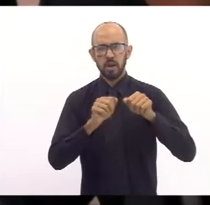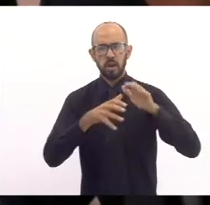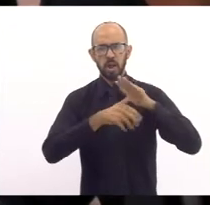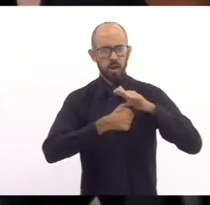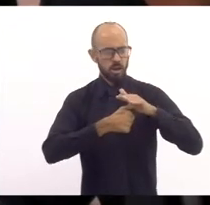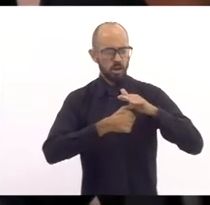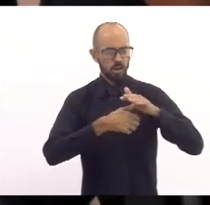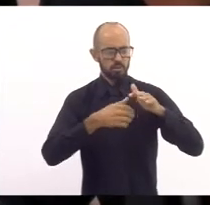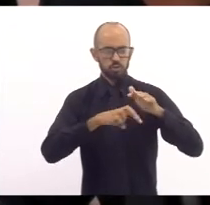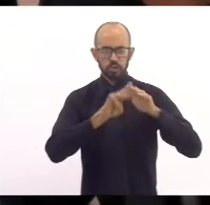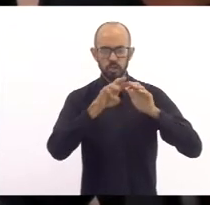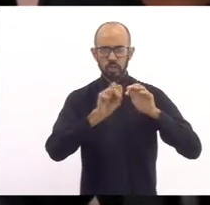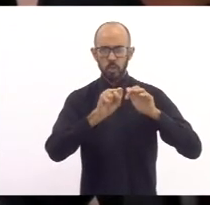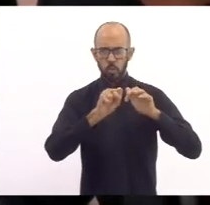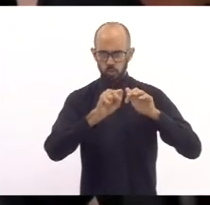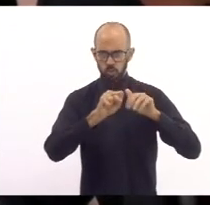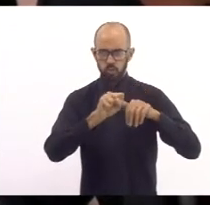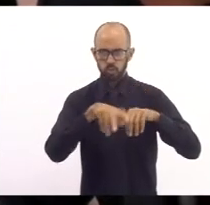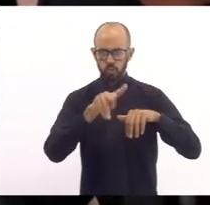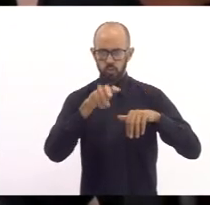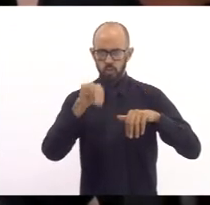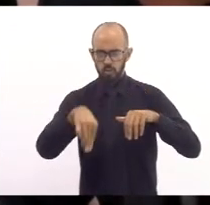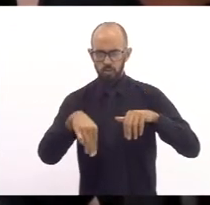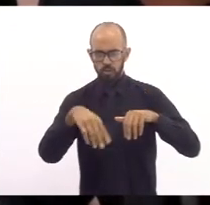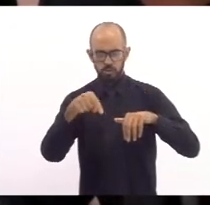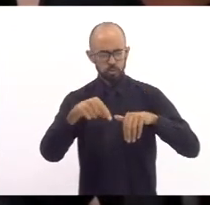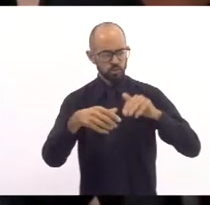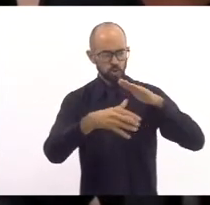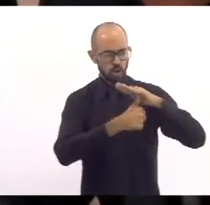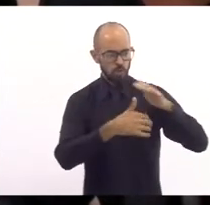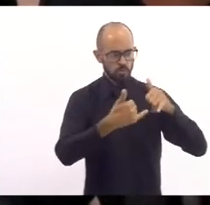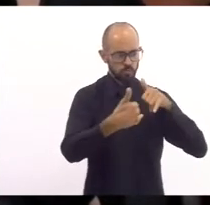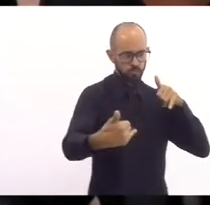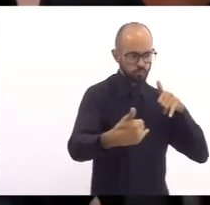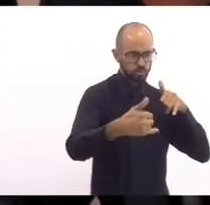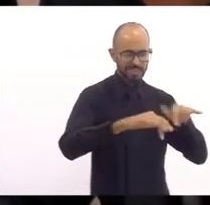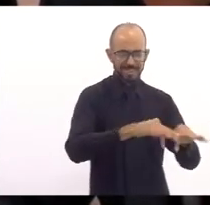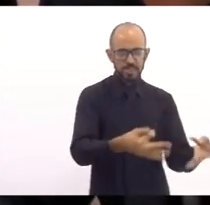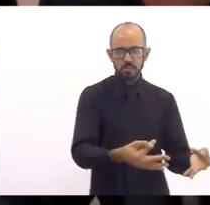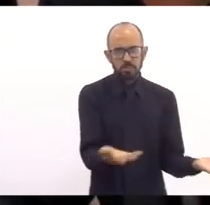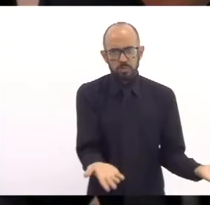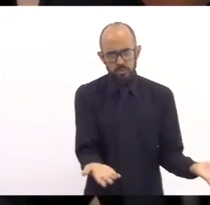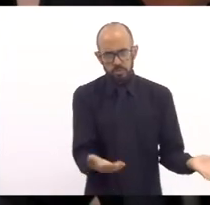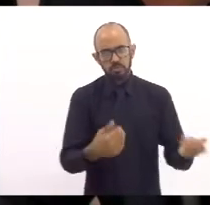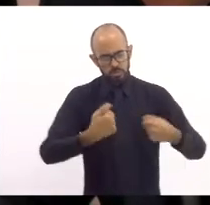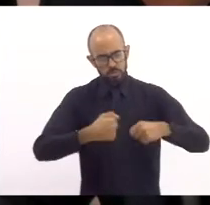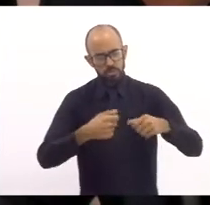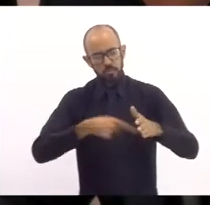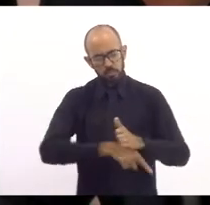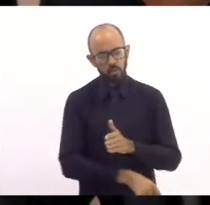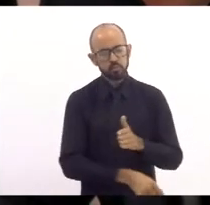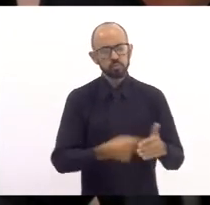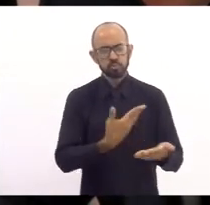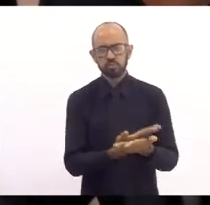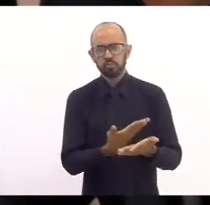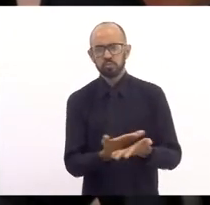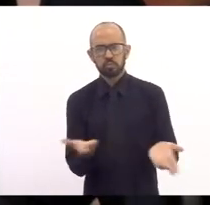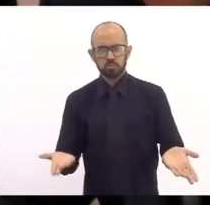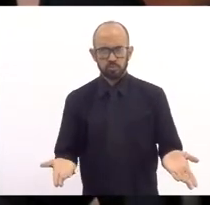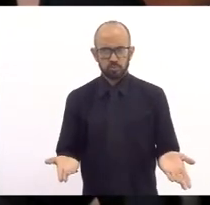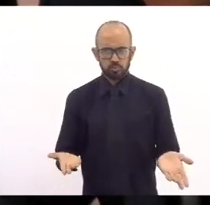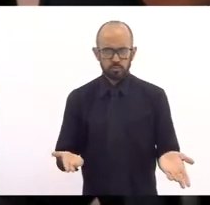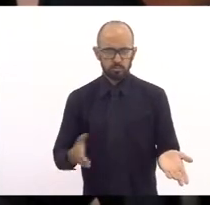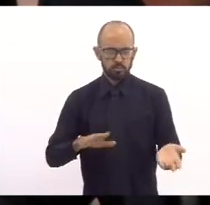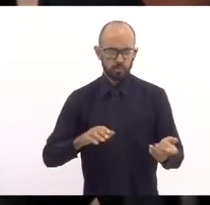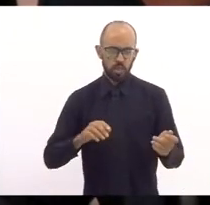de ocorrências gerais remetidos a furto de cabos de uma maneira simples. Isso demanda um aprofundamento, isso é um fato.